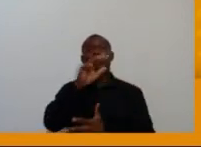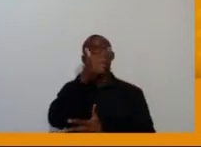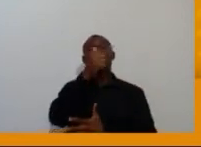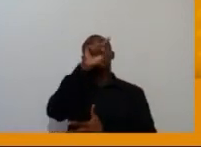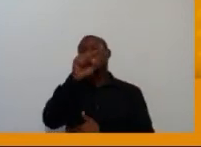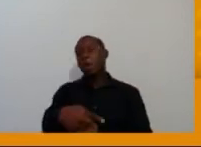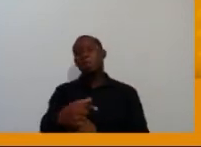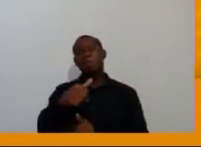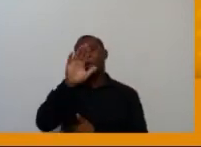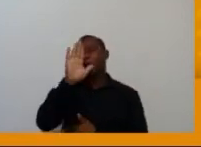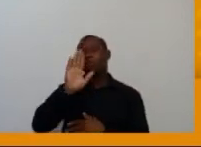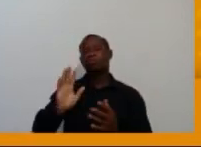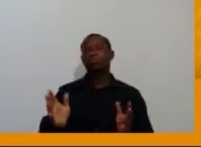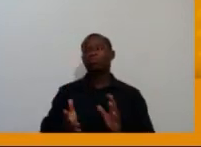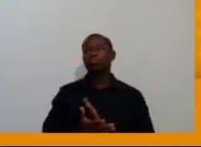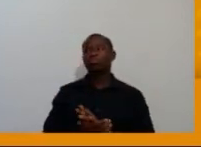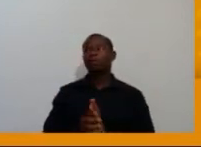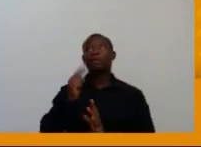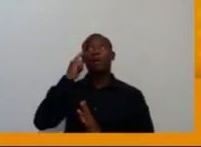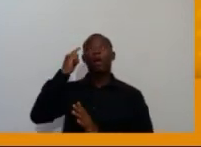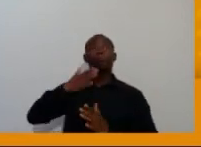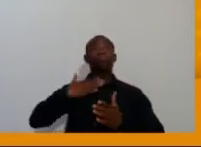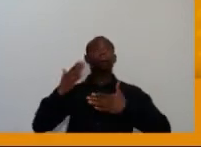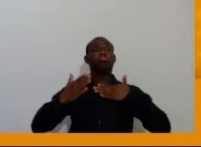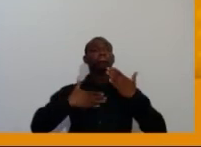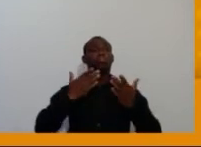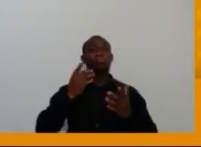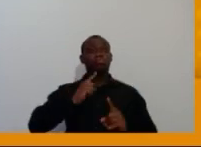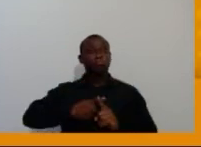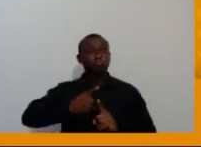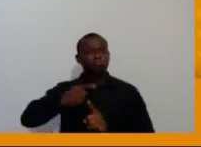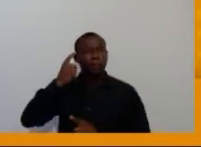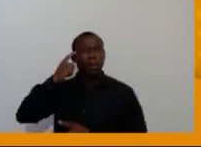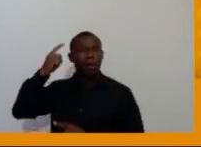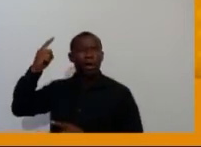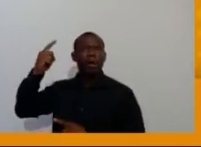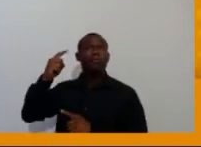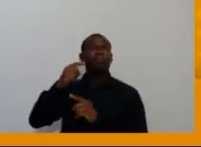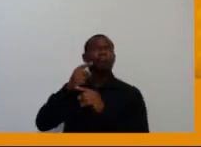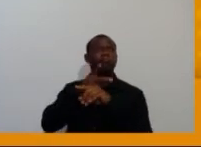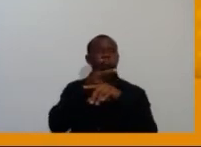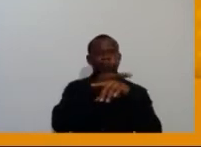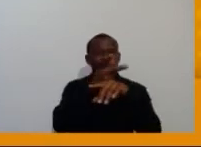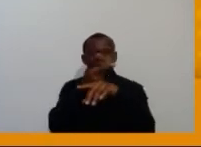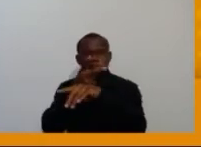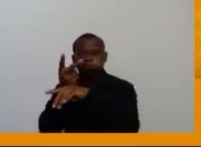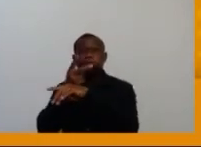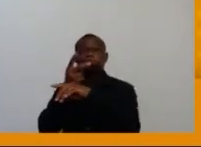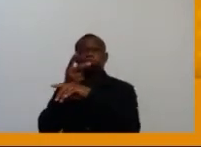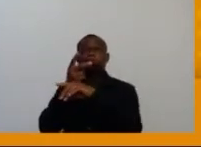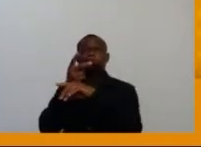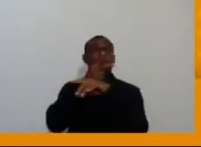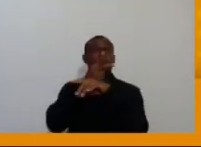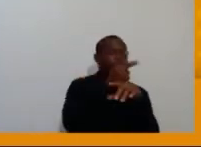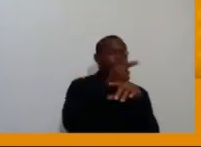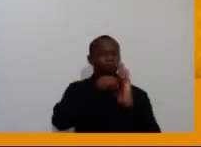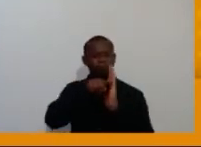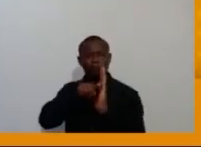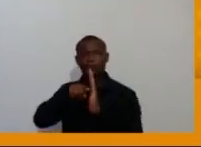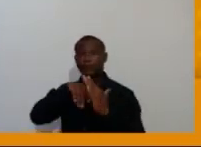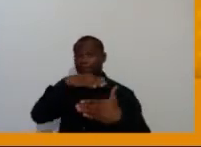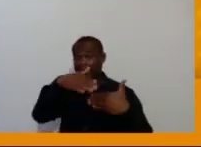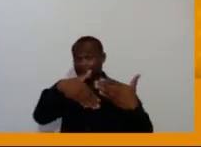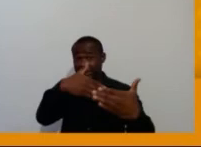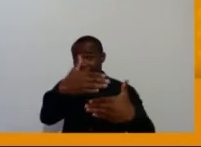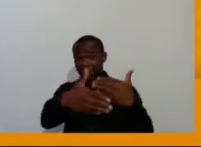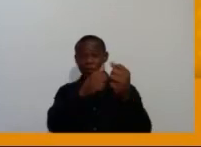surpreendente, porque a gente está fazendo uma pesquisa agora para saber se depois da pandemia, quando tiver a imunização e